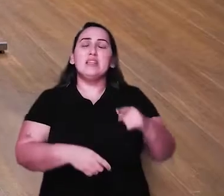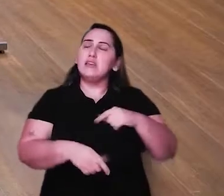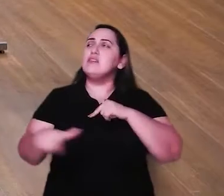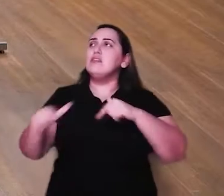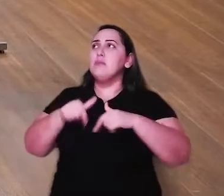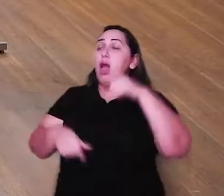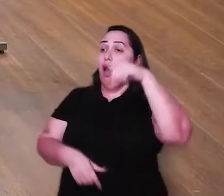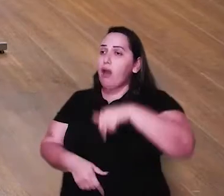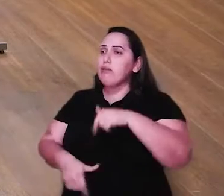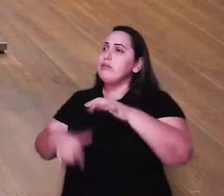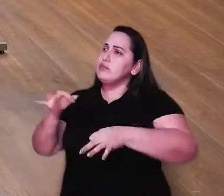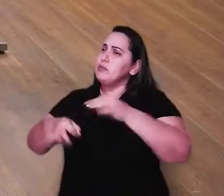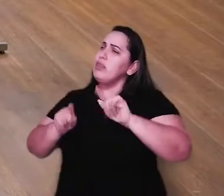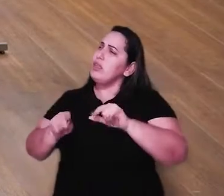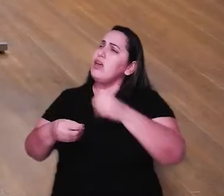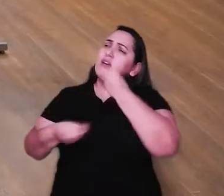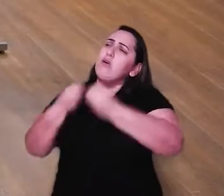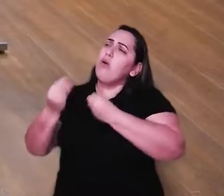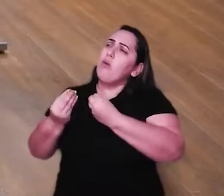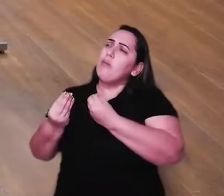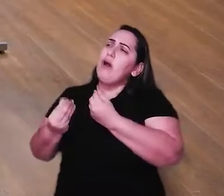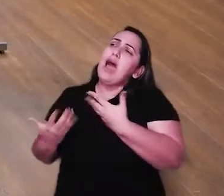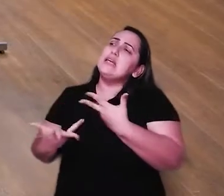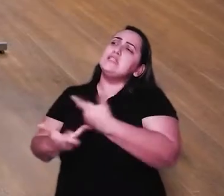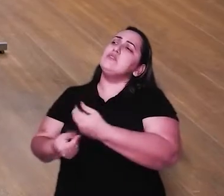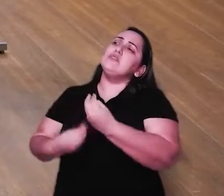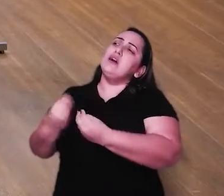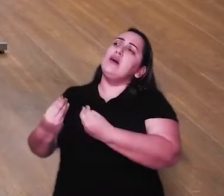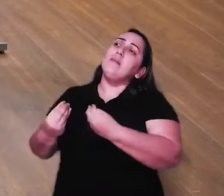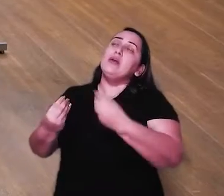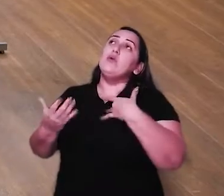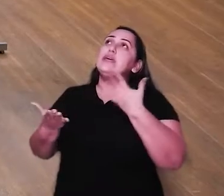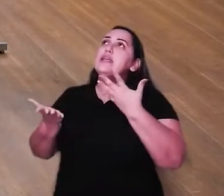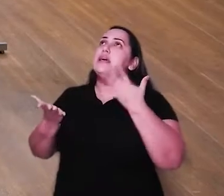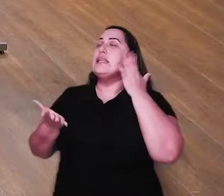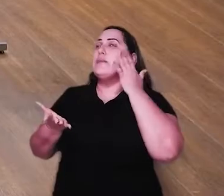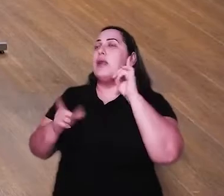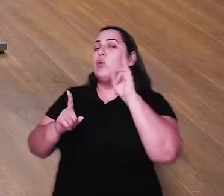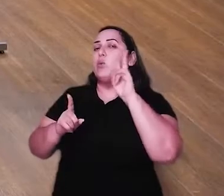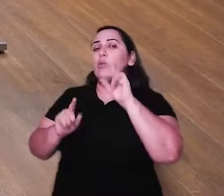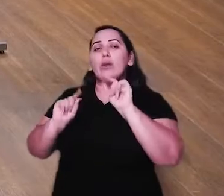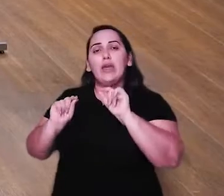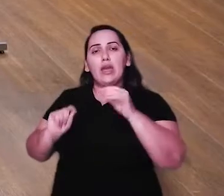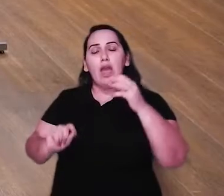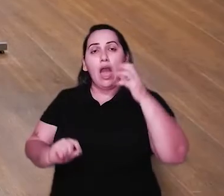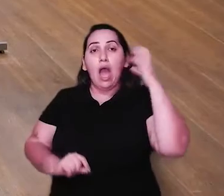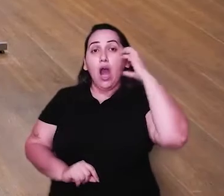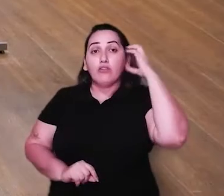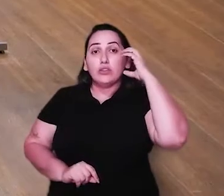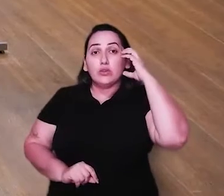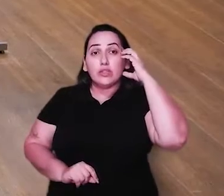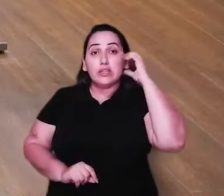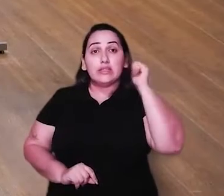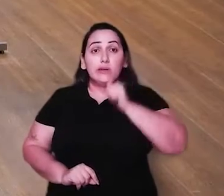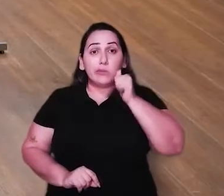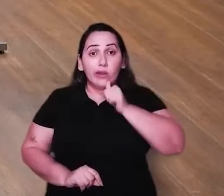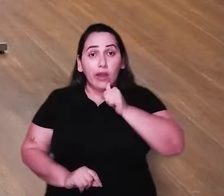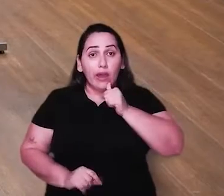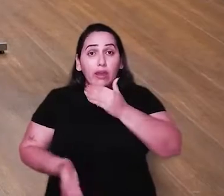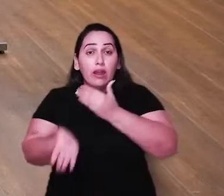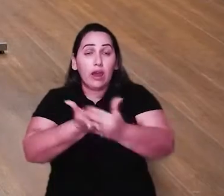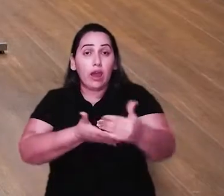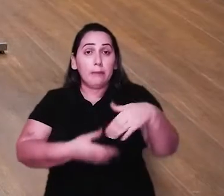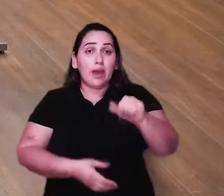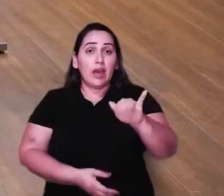do tribunal, falou já dessas ações, participou de muitas ações. Eu queria destacar a Ouvidoria da Mulher, que foi lançada em março, né,